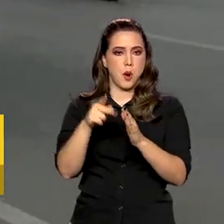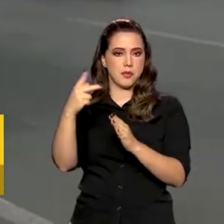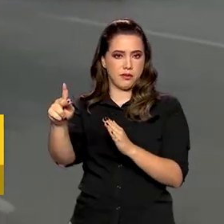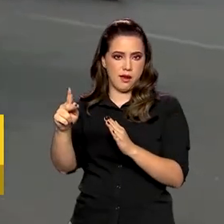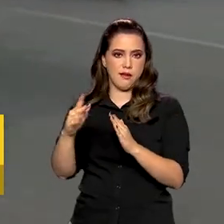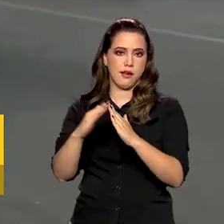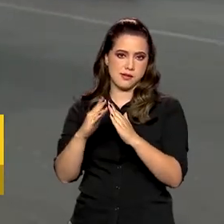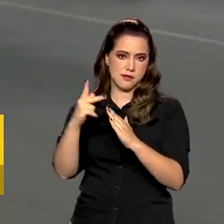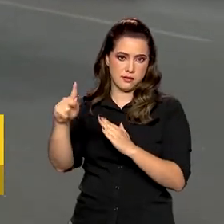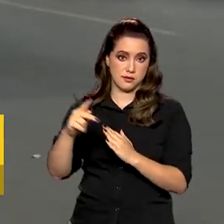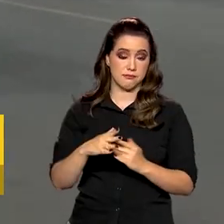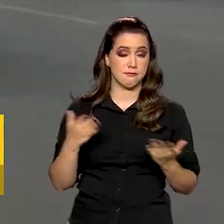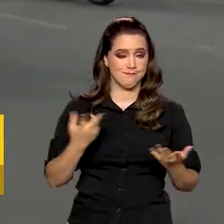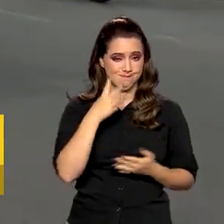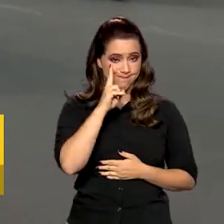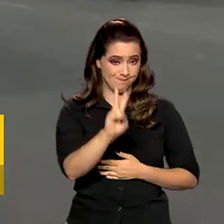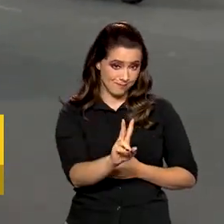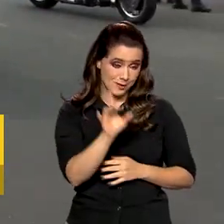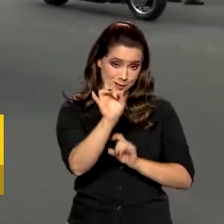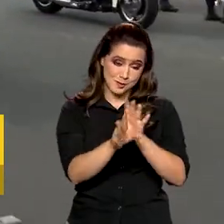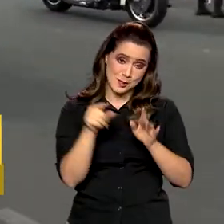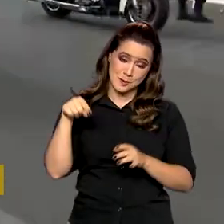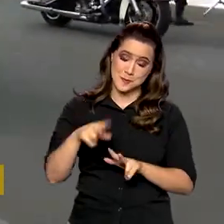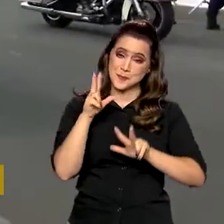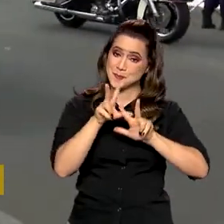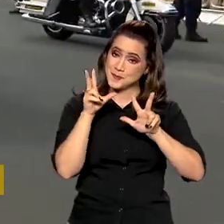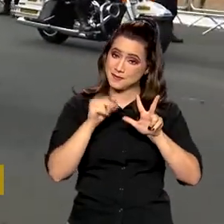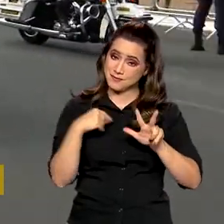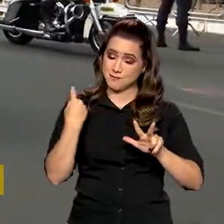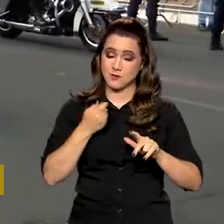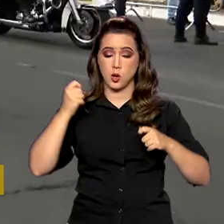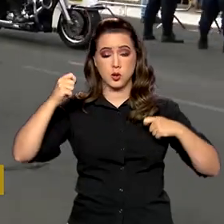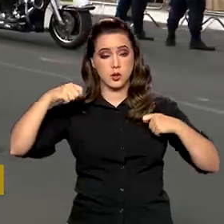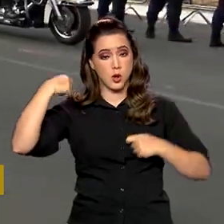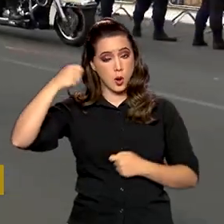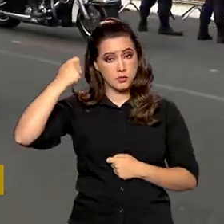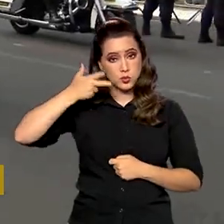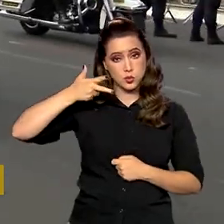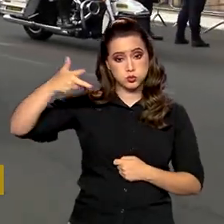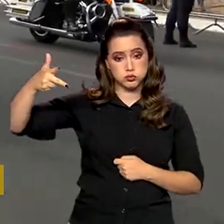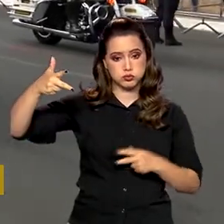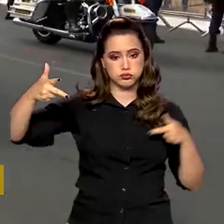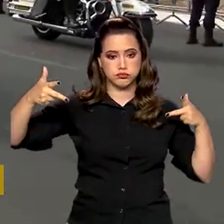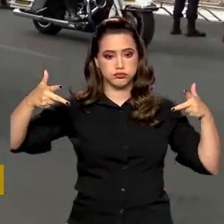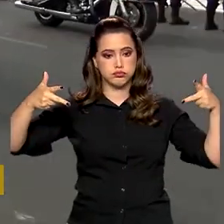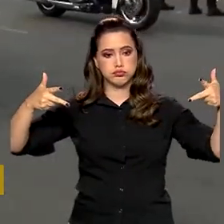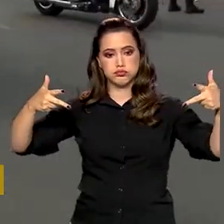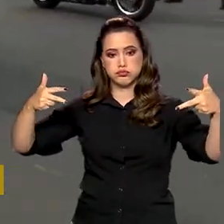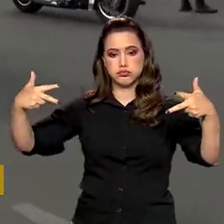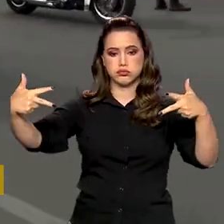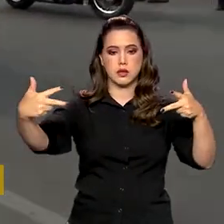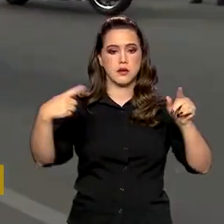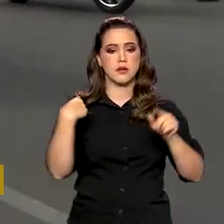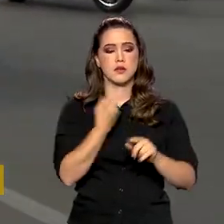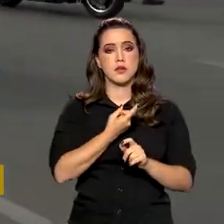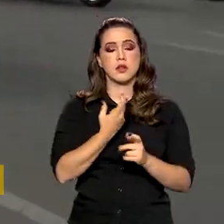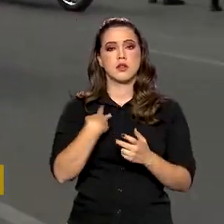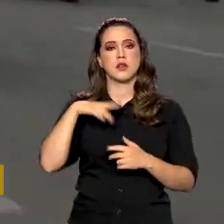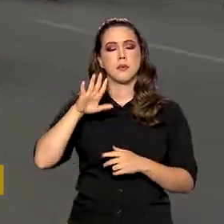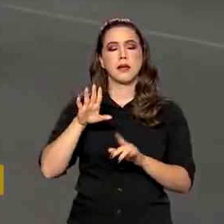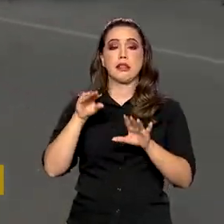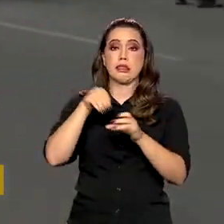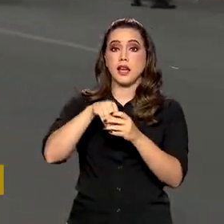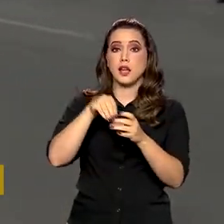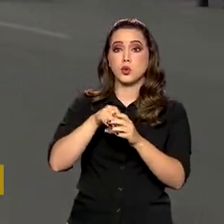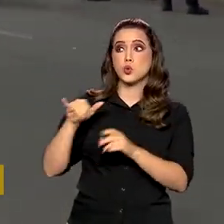ao vivo, com exclusividade aqui na TV Brasil. Temos câmera seguindo o presidente, temos câmera dentro dos caças da Força